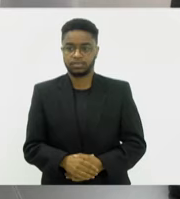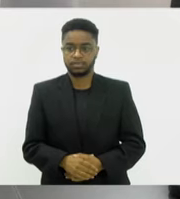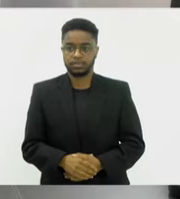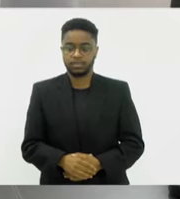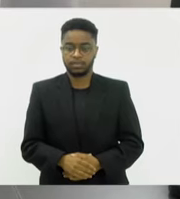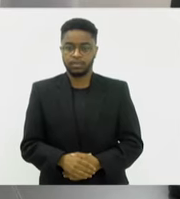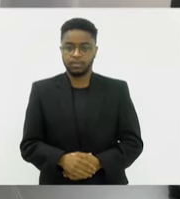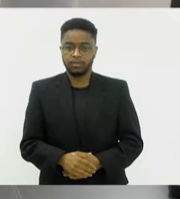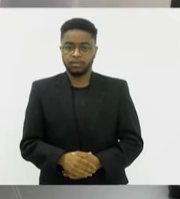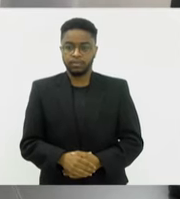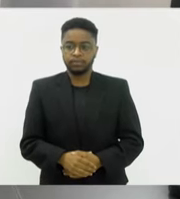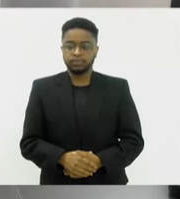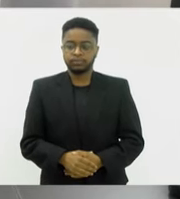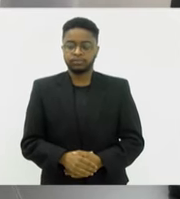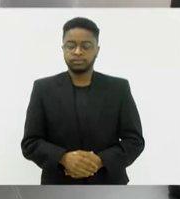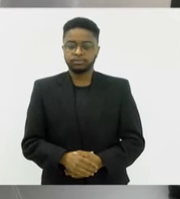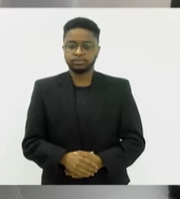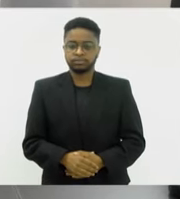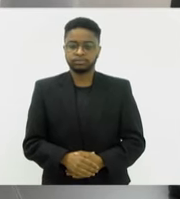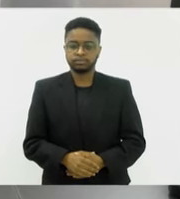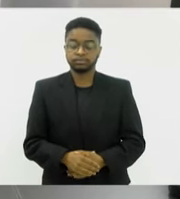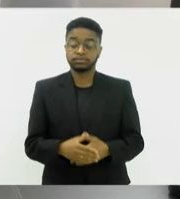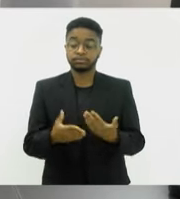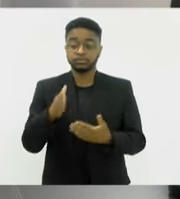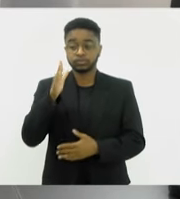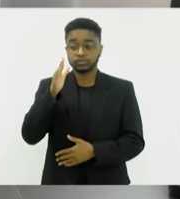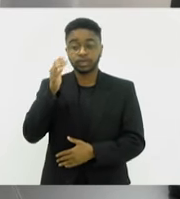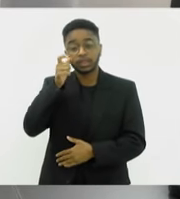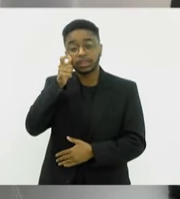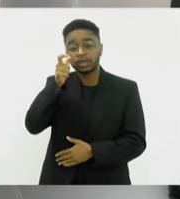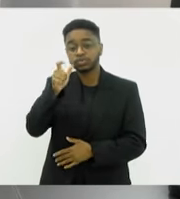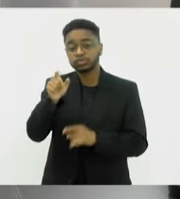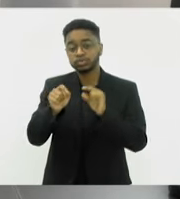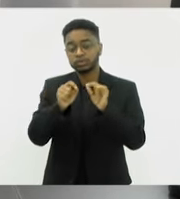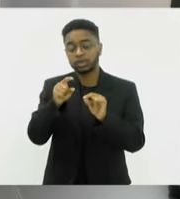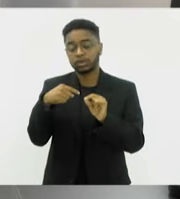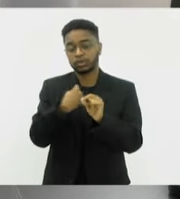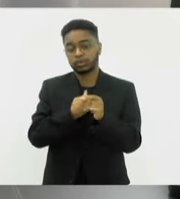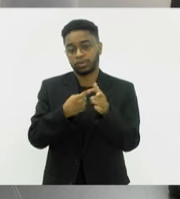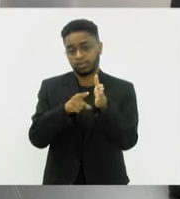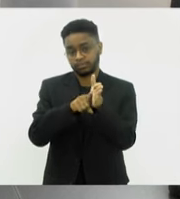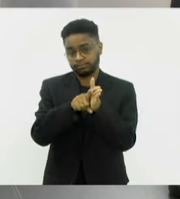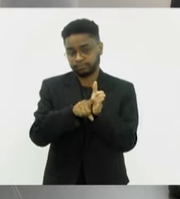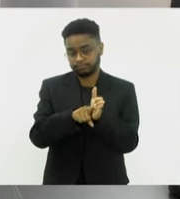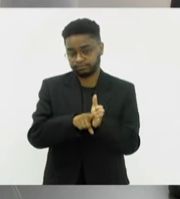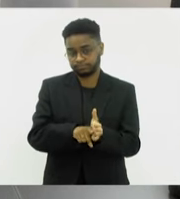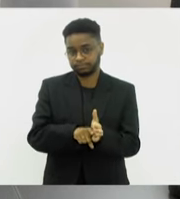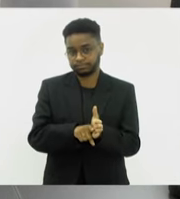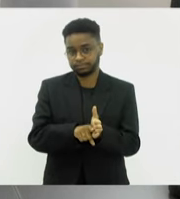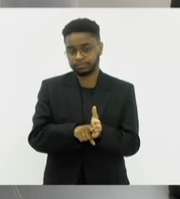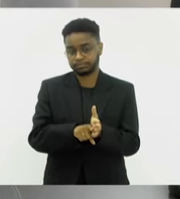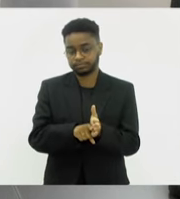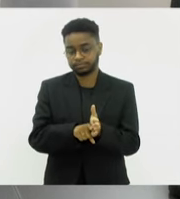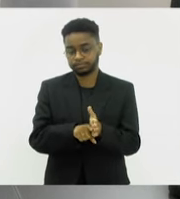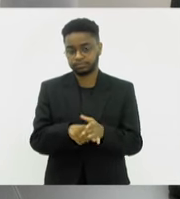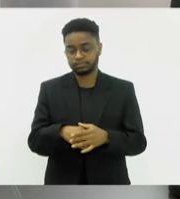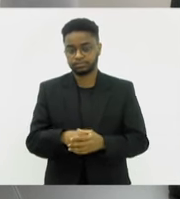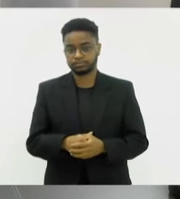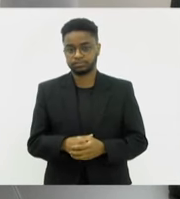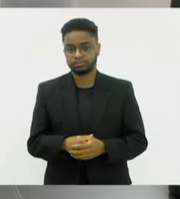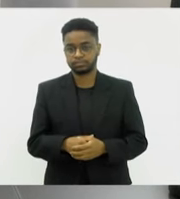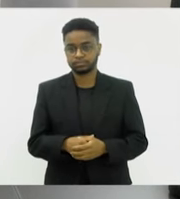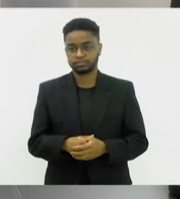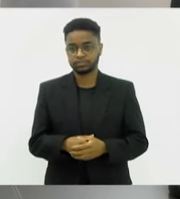do contrato. E aí, o curioso na pesquisa que a gente fez é o seguinte, deputado Mink,